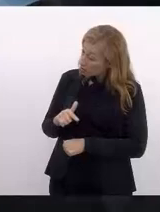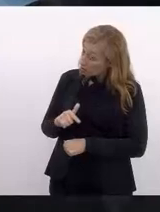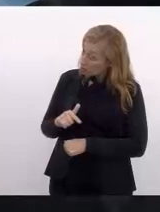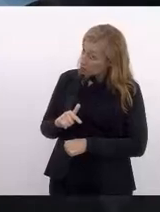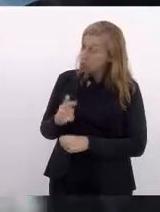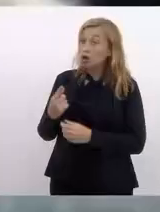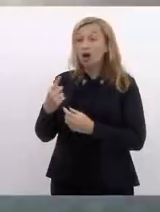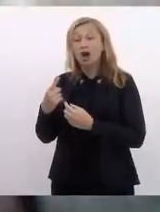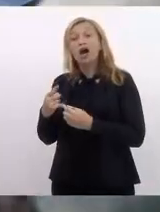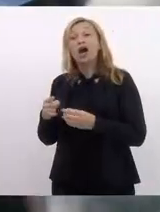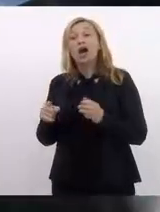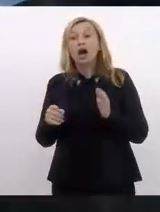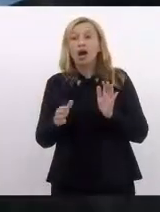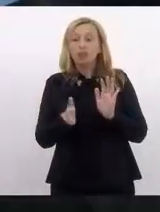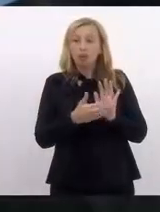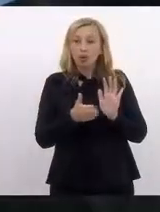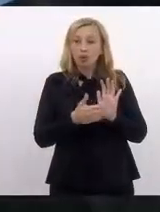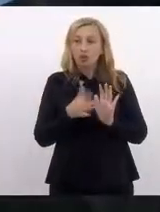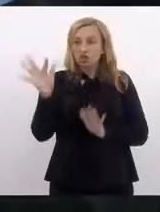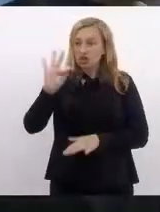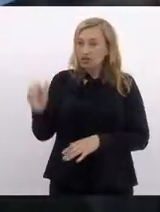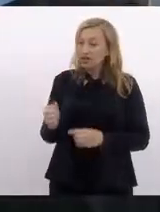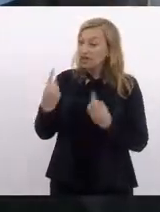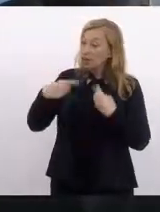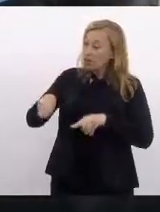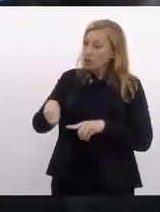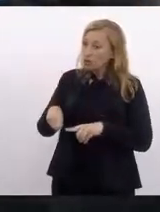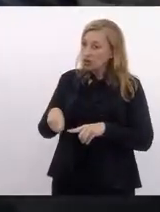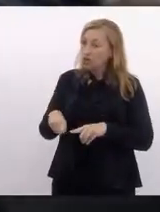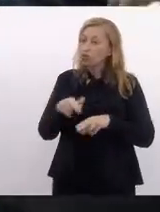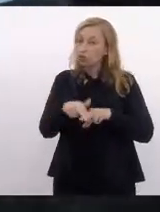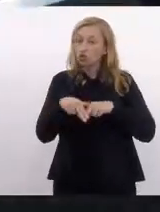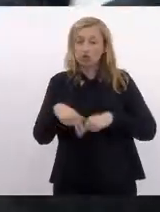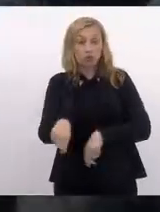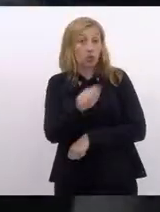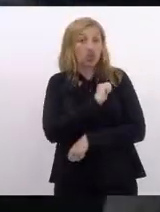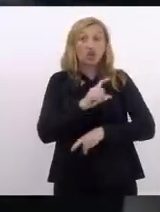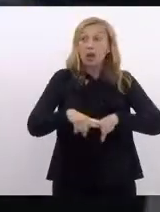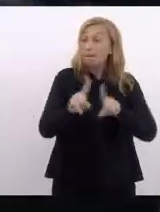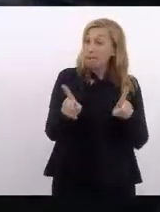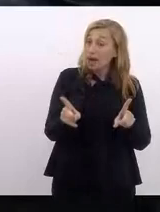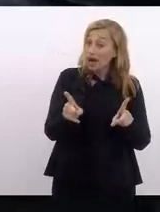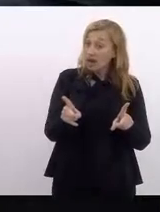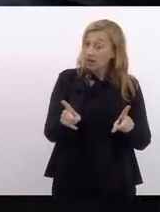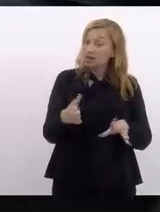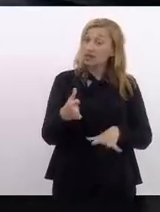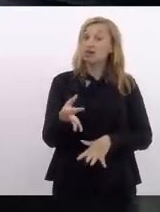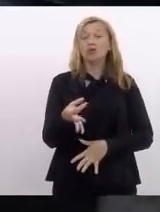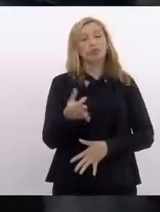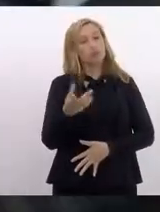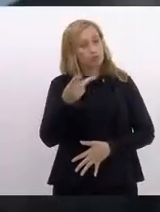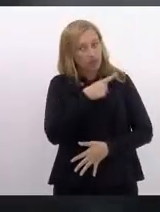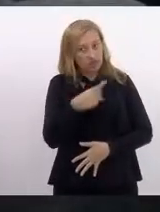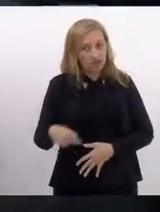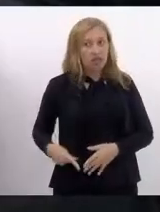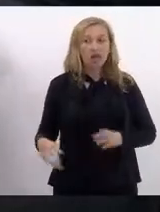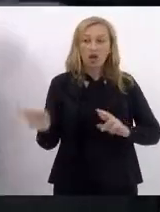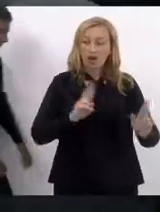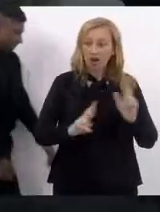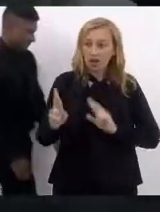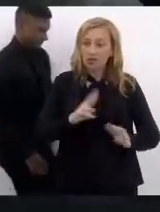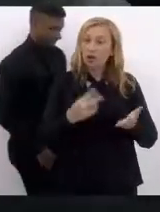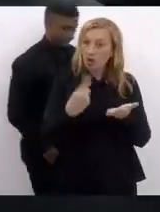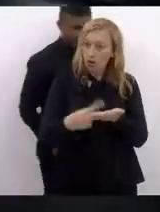contra-proposta da fazenda a fazenda é contrária por conta do regime mas eu não serei seu presidente em relação